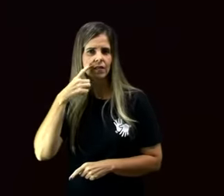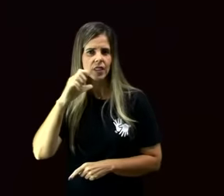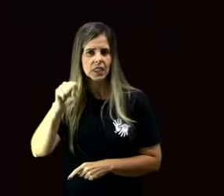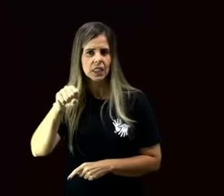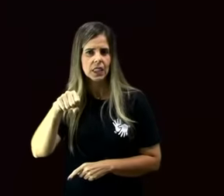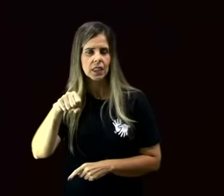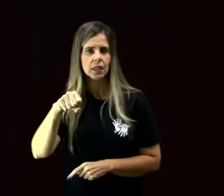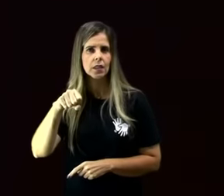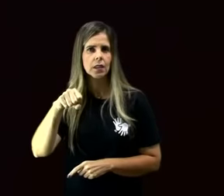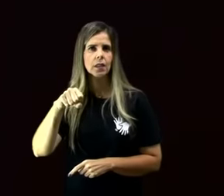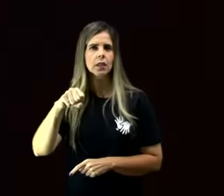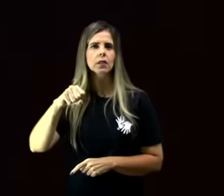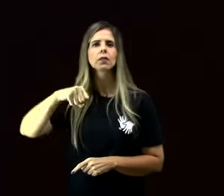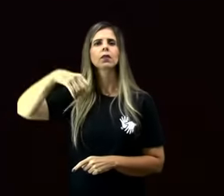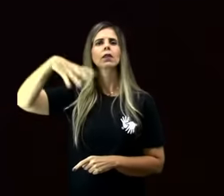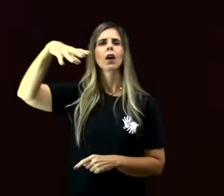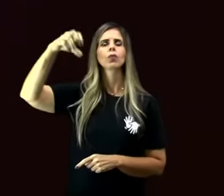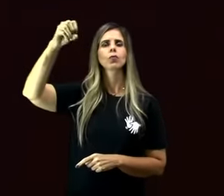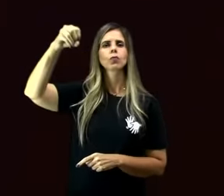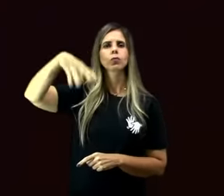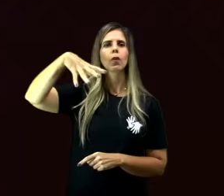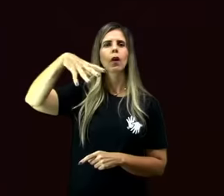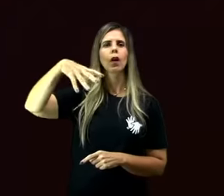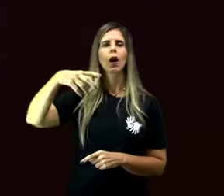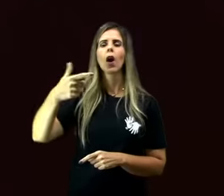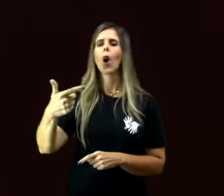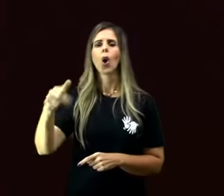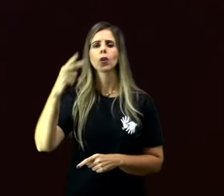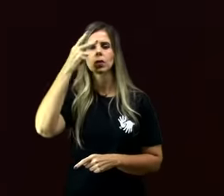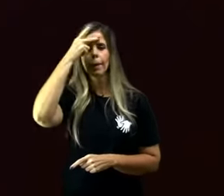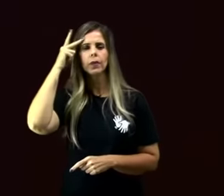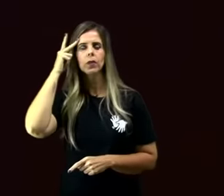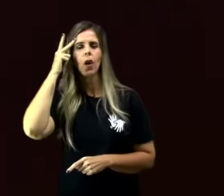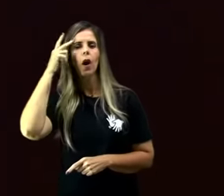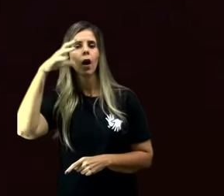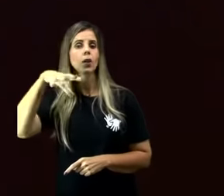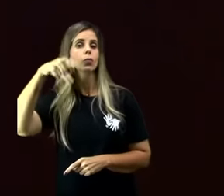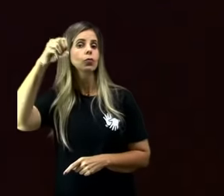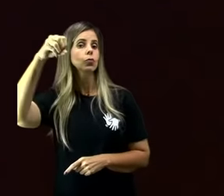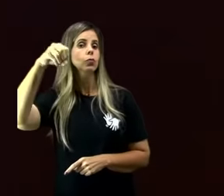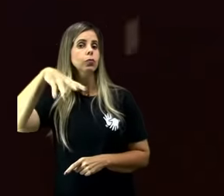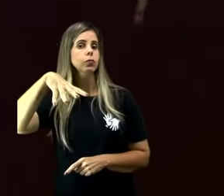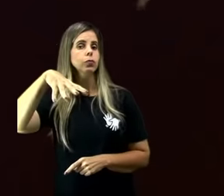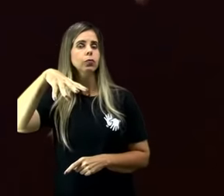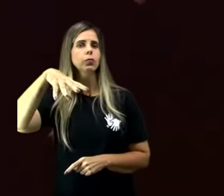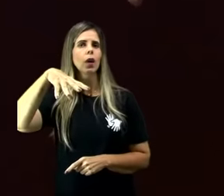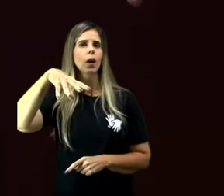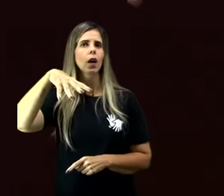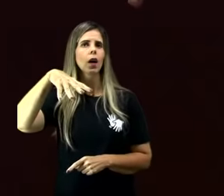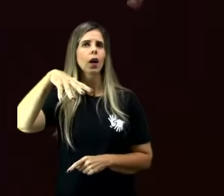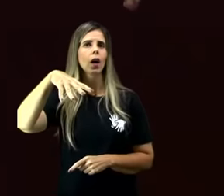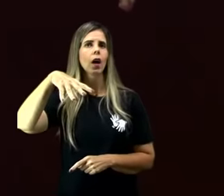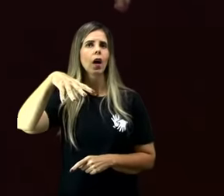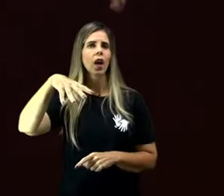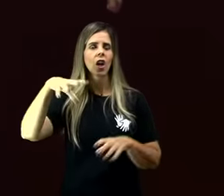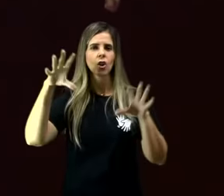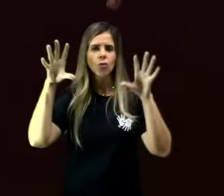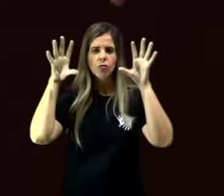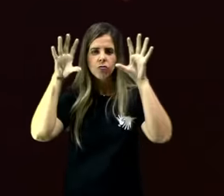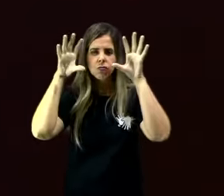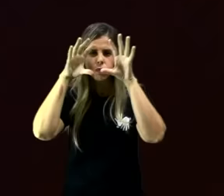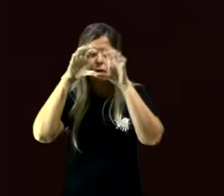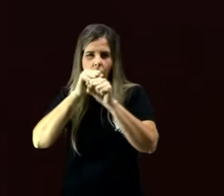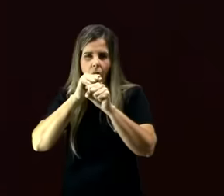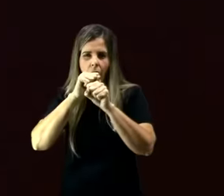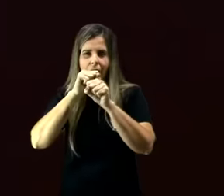aí, Venâncio, mais uma, vai. Eu não estou vendo as trevas brigar com a gente, ó. Aonde a luz acende, meu amigo, as